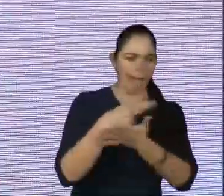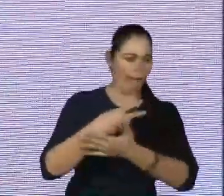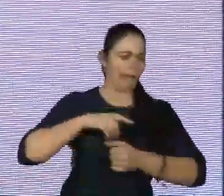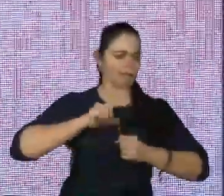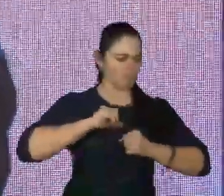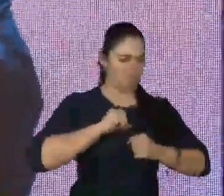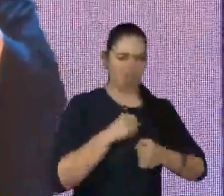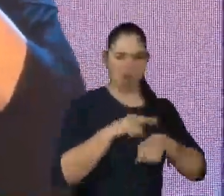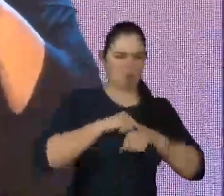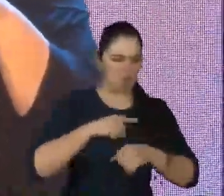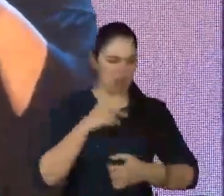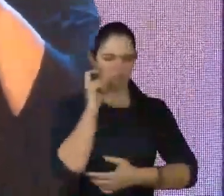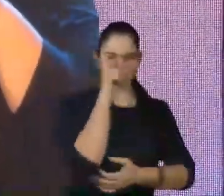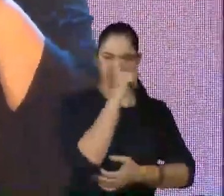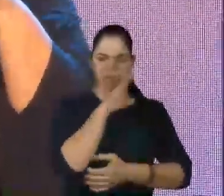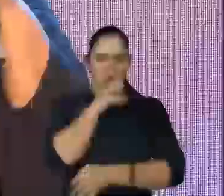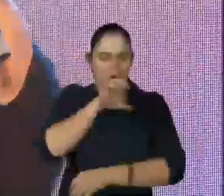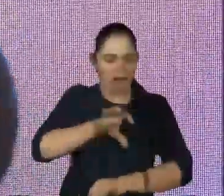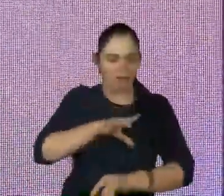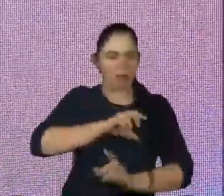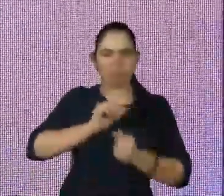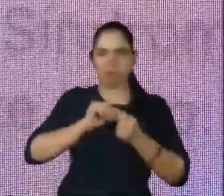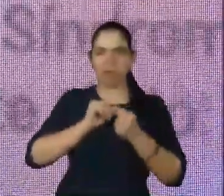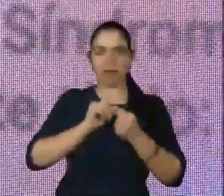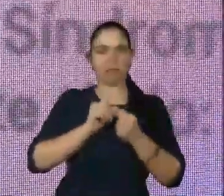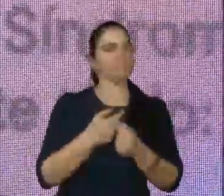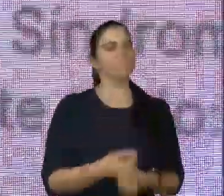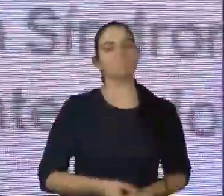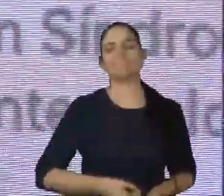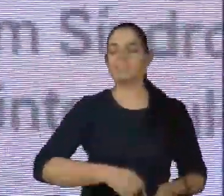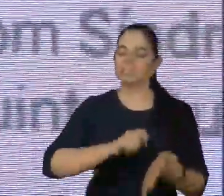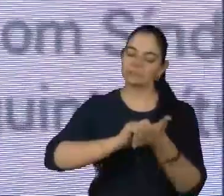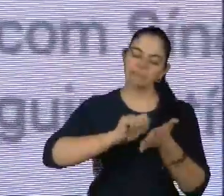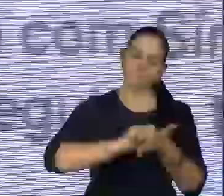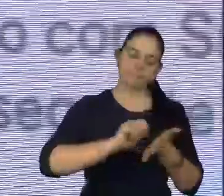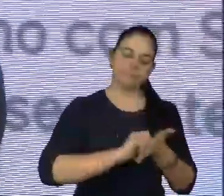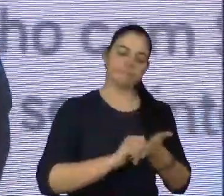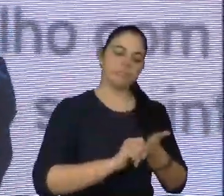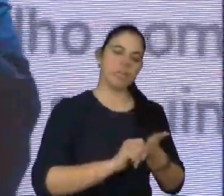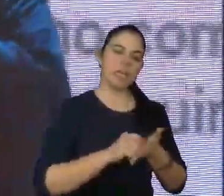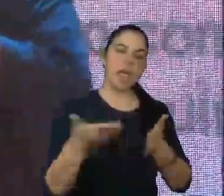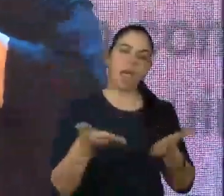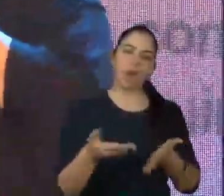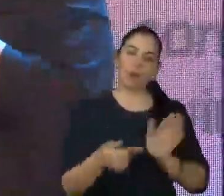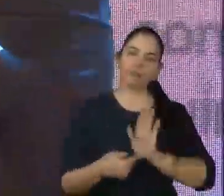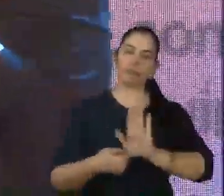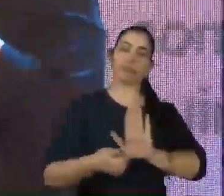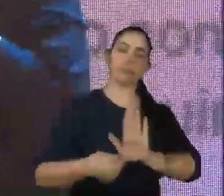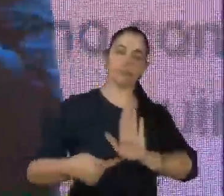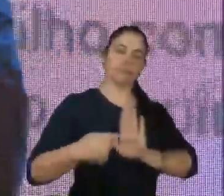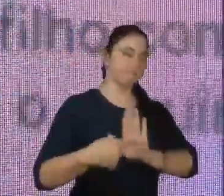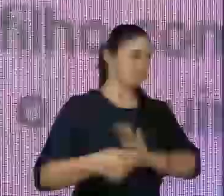momento que foi tão difícil, tão horrível, que eu resolvi escrever um post. E eu vou descrever agora o que está